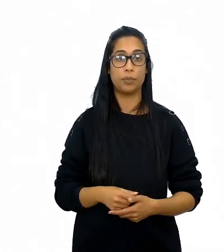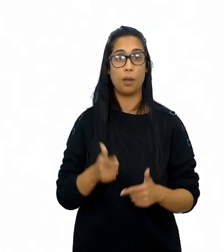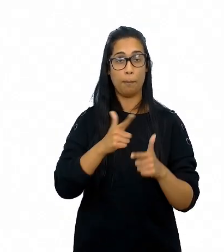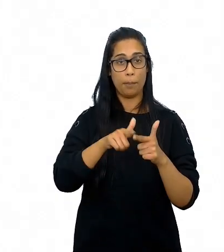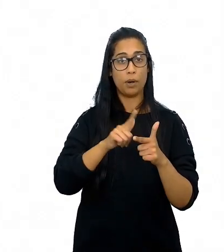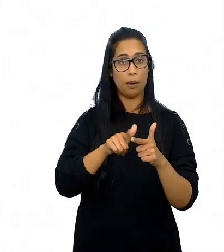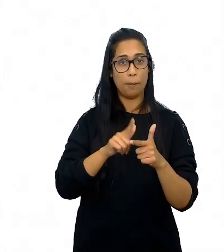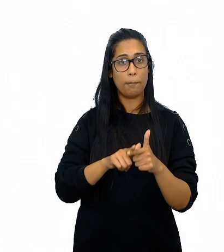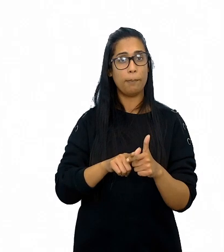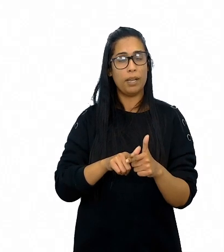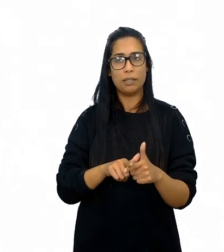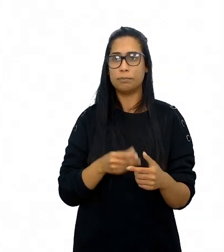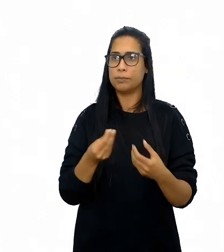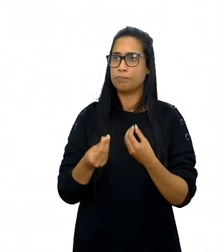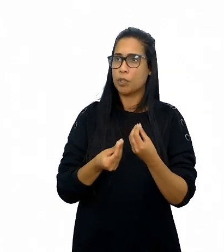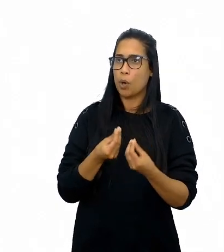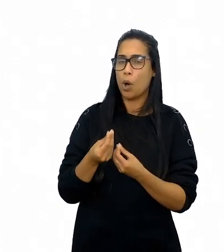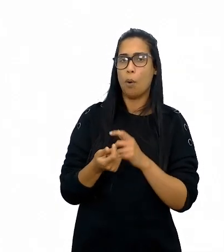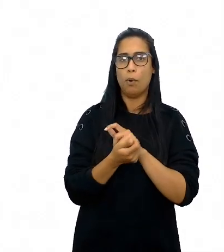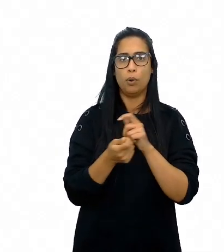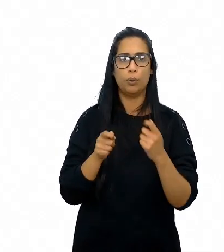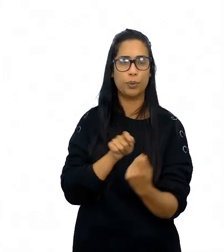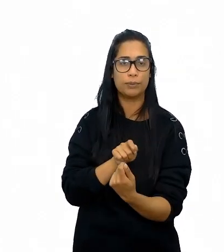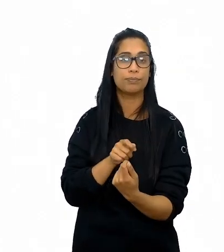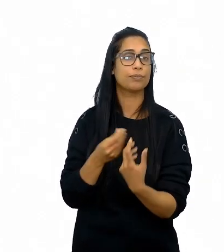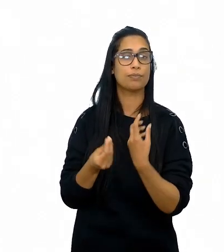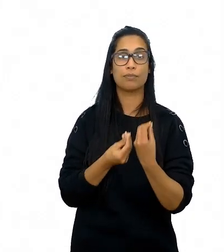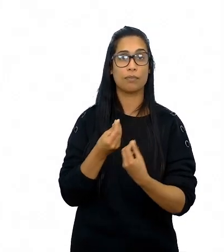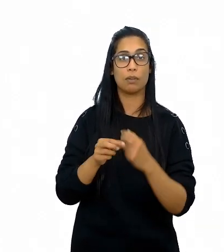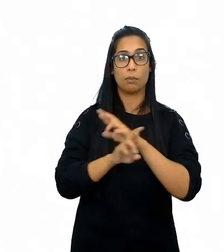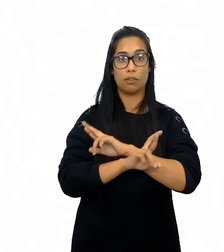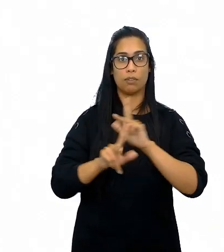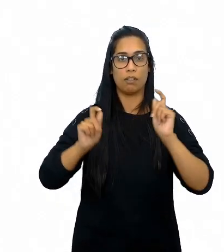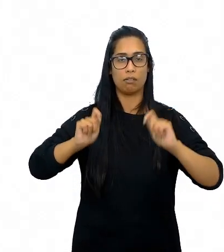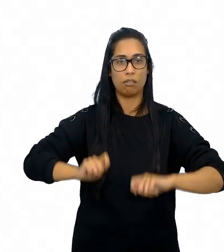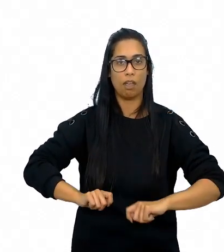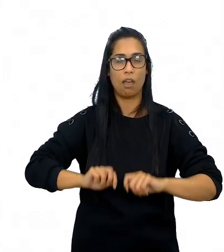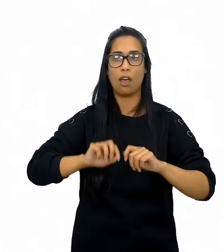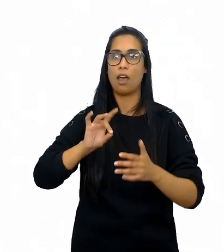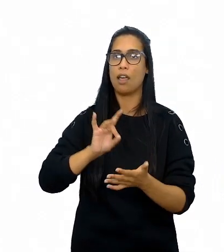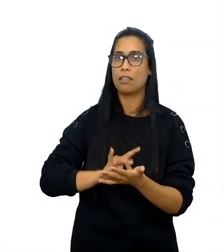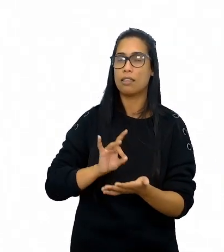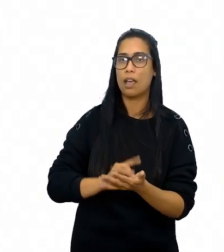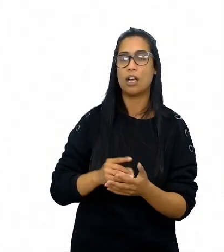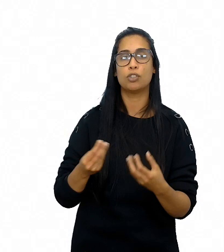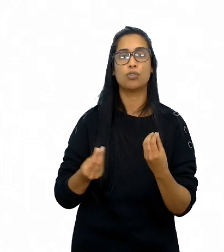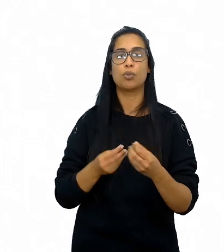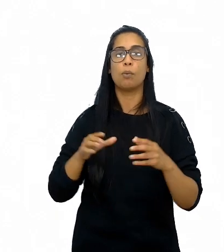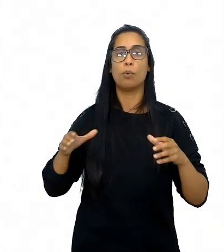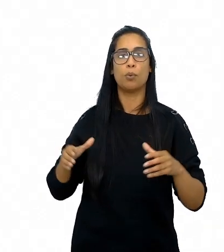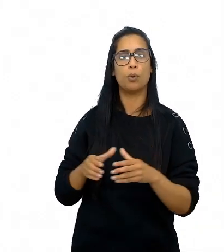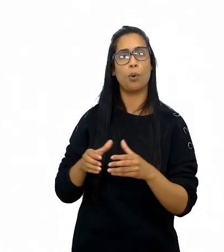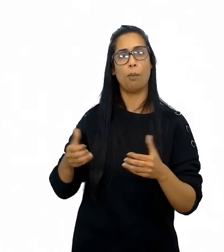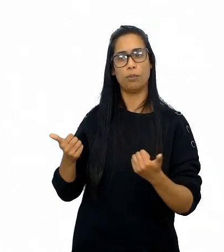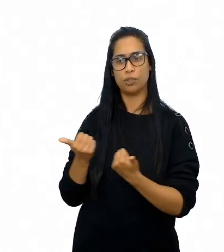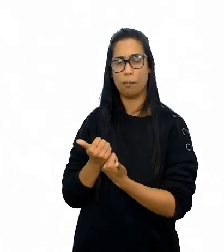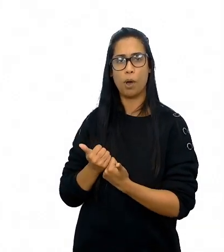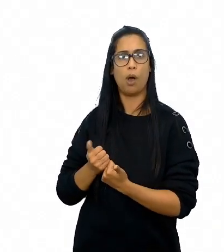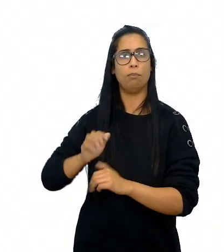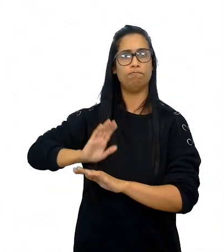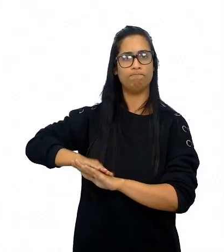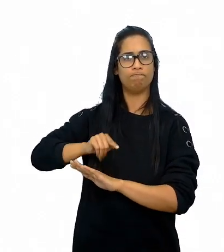para reflexão, o que a gente pode melhorar, o que pode fazer diferente, né? E quando a gente tem um time aí engajado de